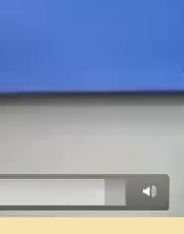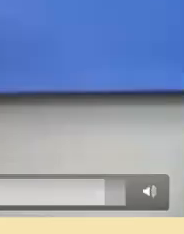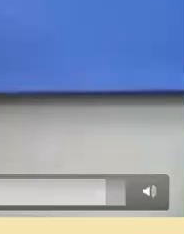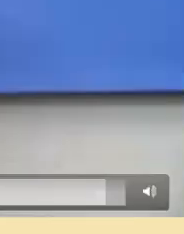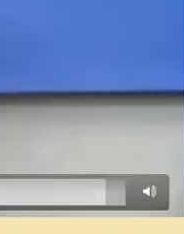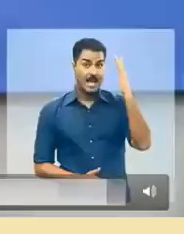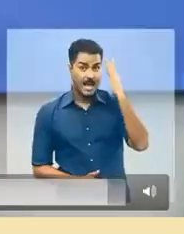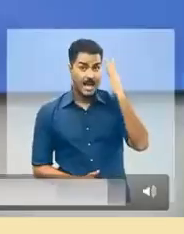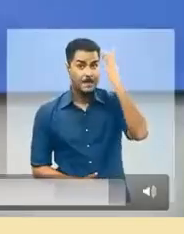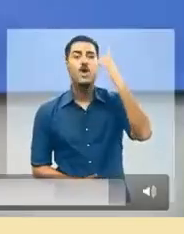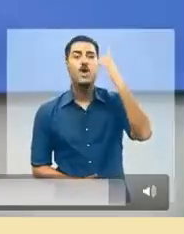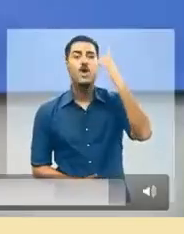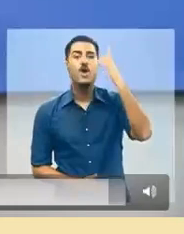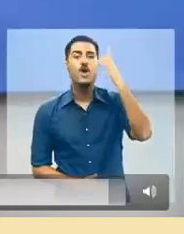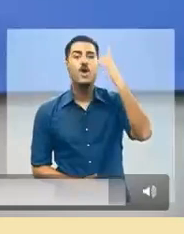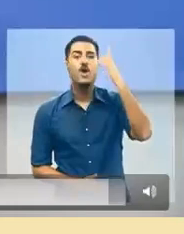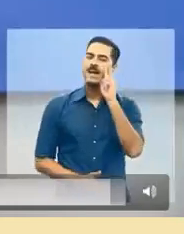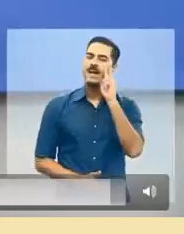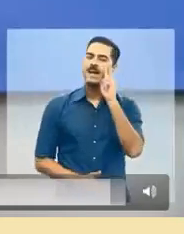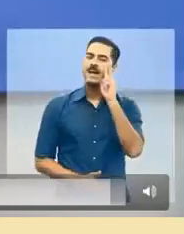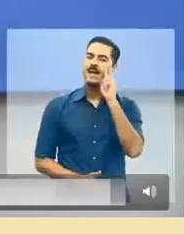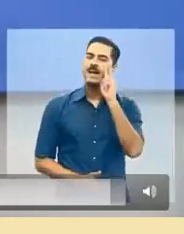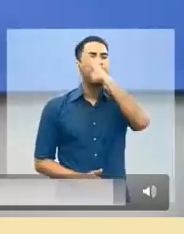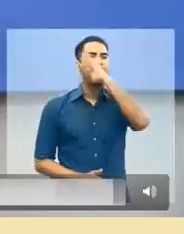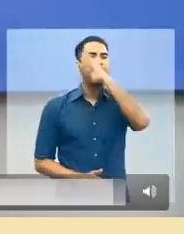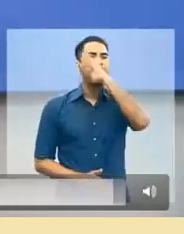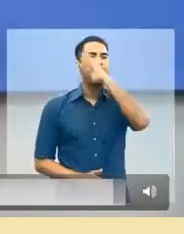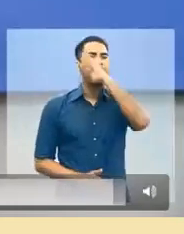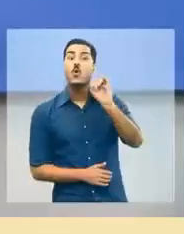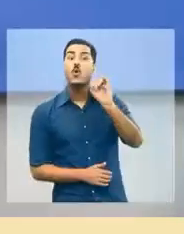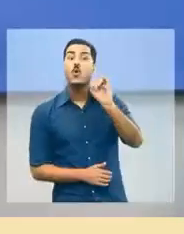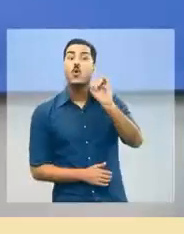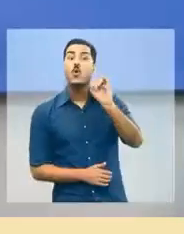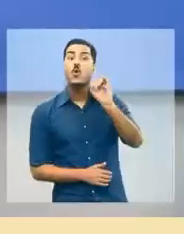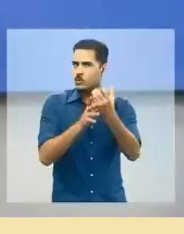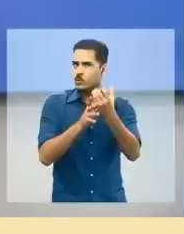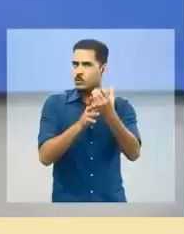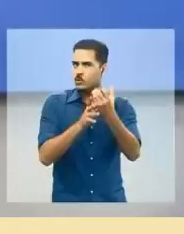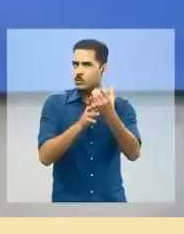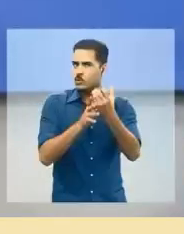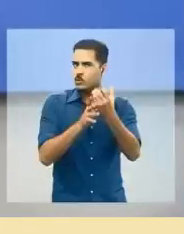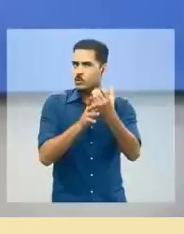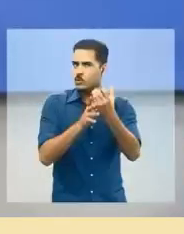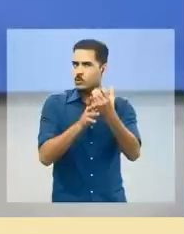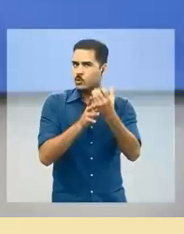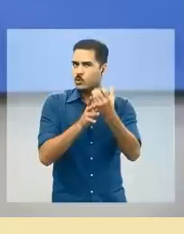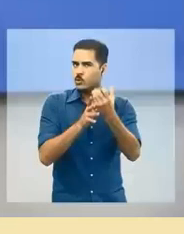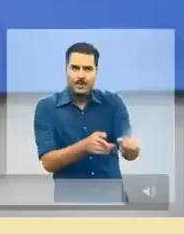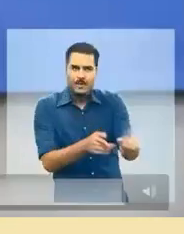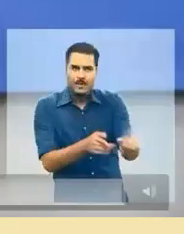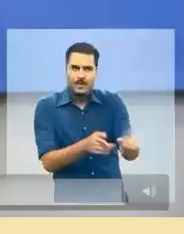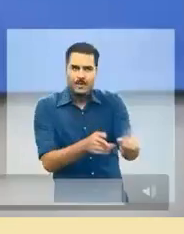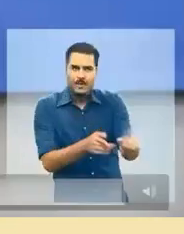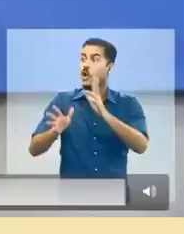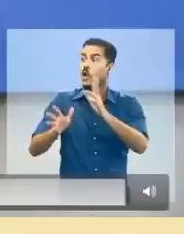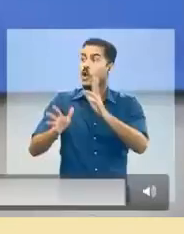Amanhã você vai ver como o Brasil está produzindo energia com a chamada biomassa, a partir de sobras e restos de materiais já usados pela